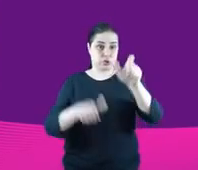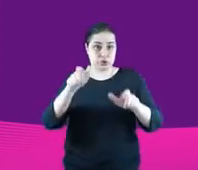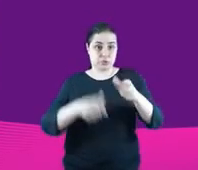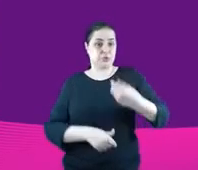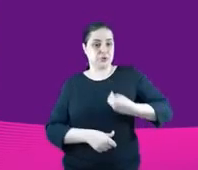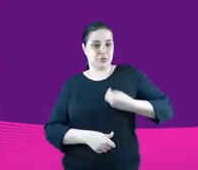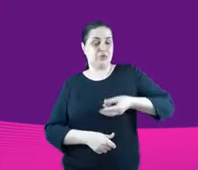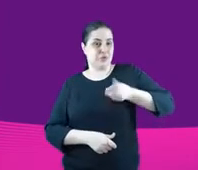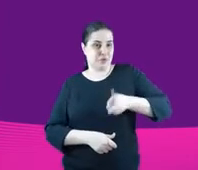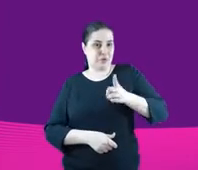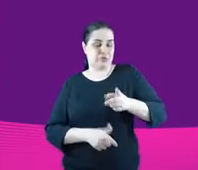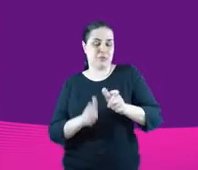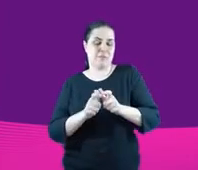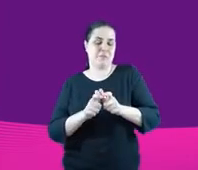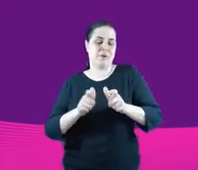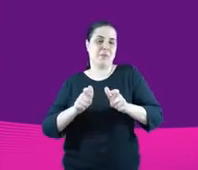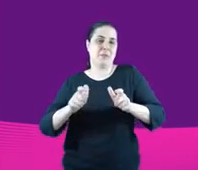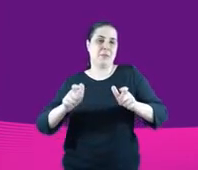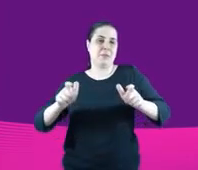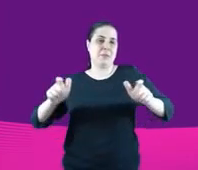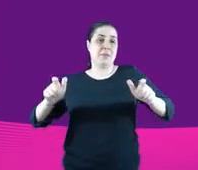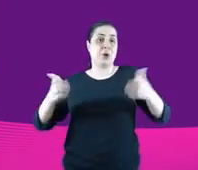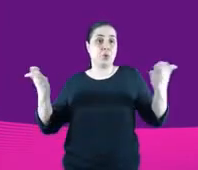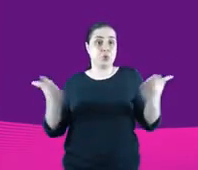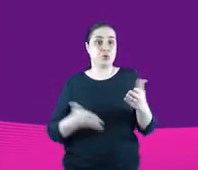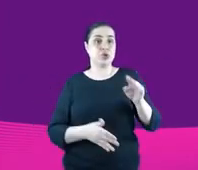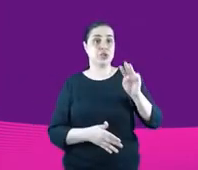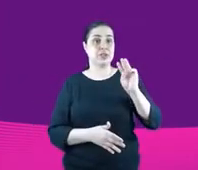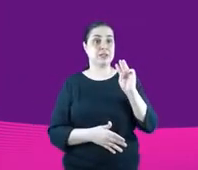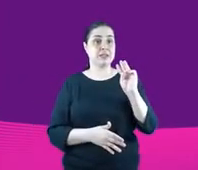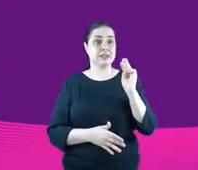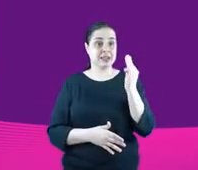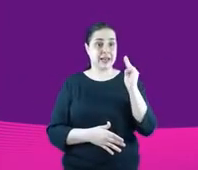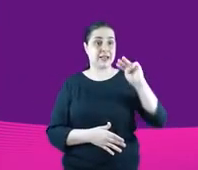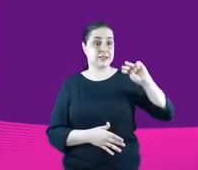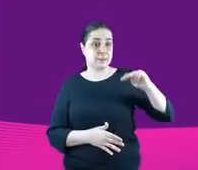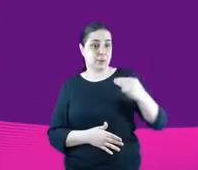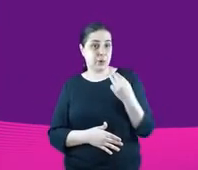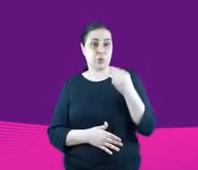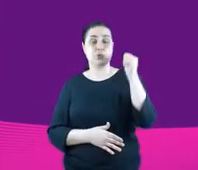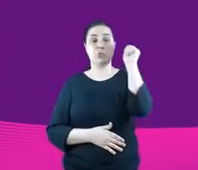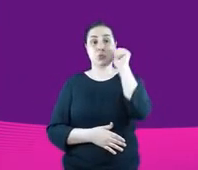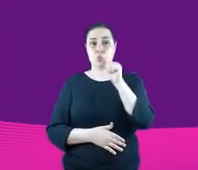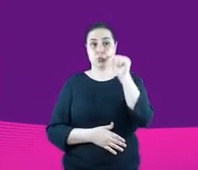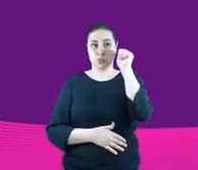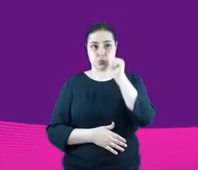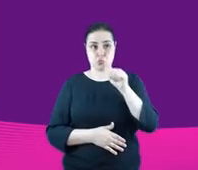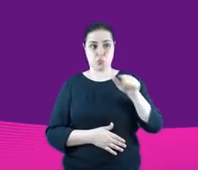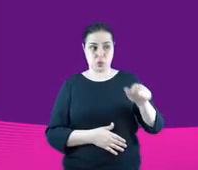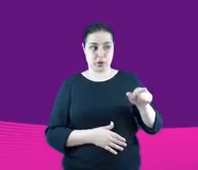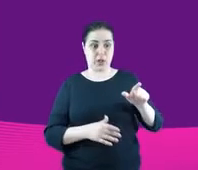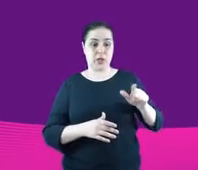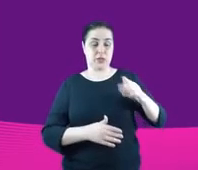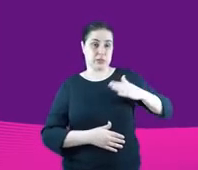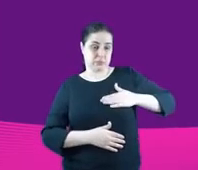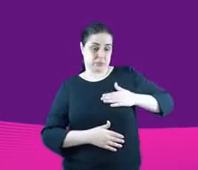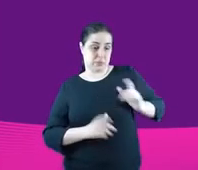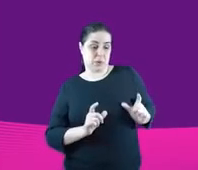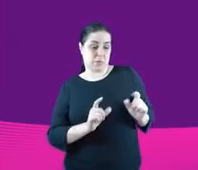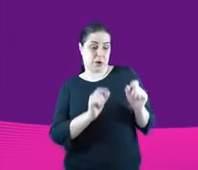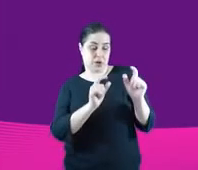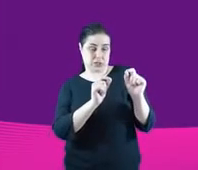Atualmente, 3 milhões de mulheres com história de câncer de mama são registradas, ou seja, nos Estados Unidos, cerca